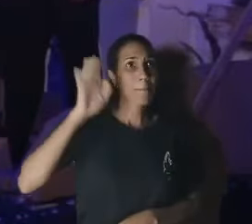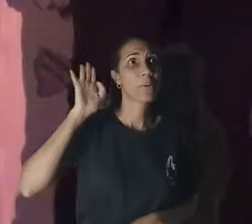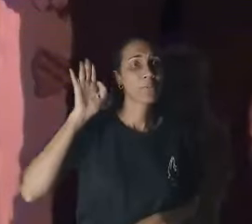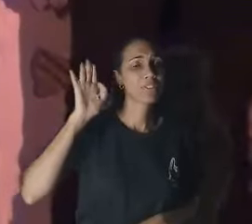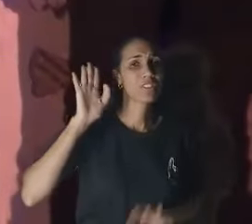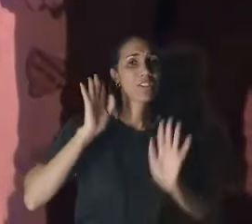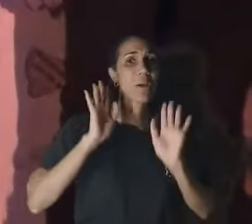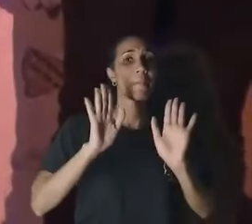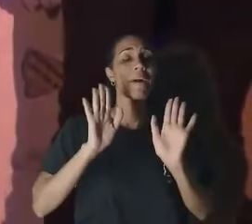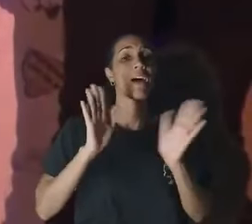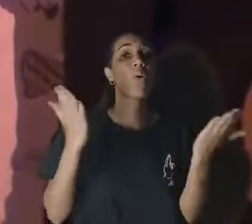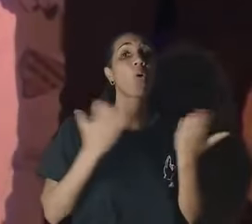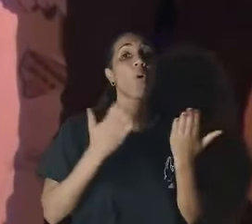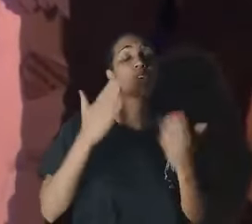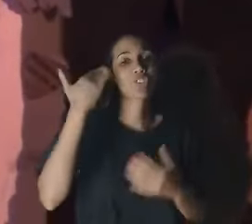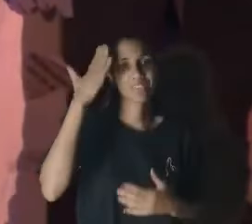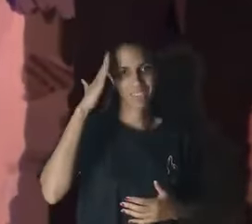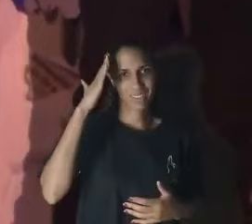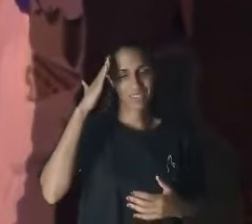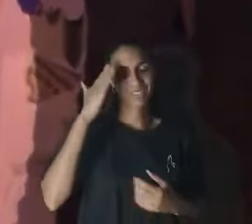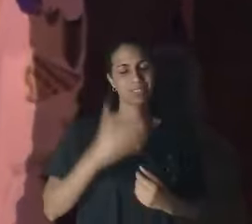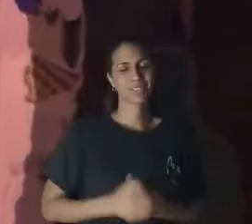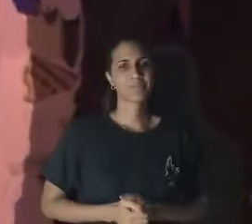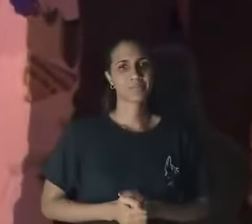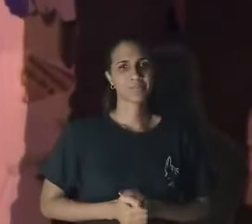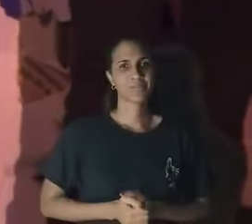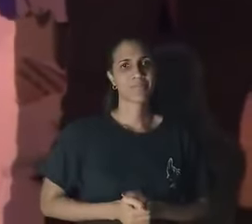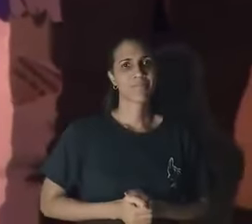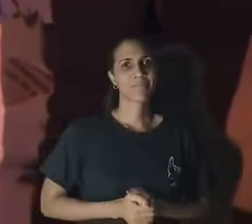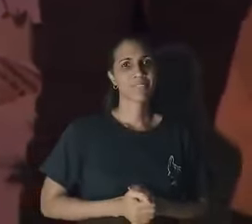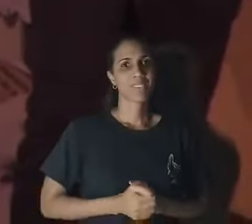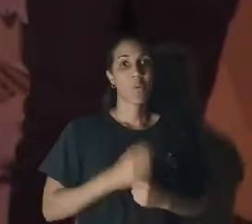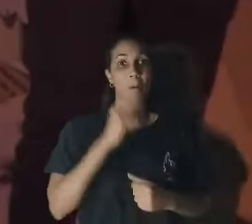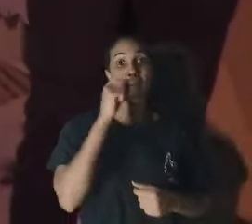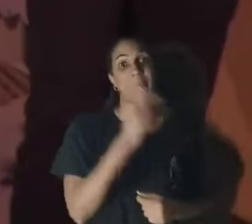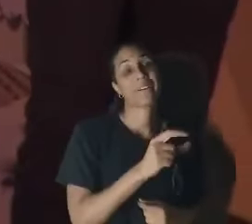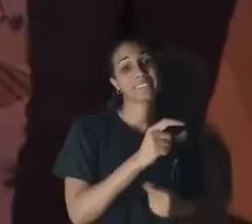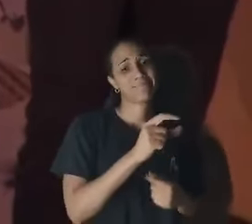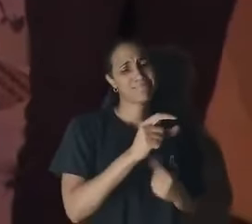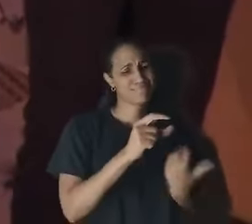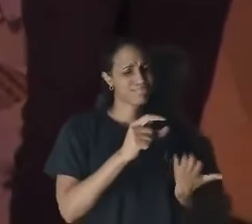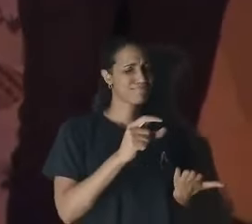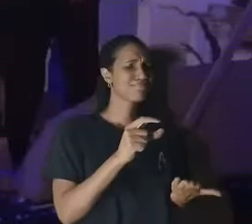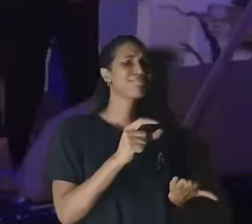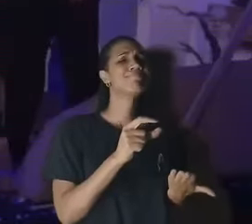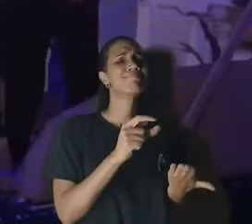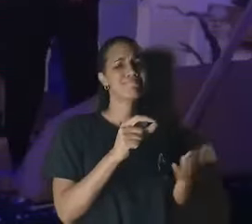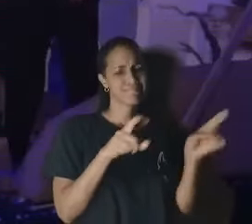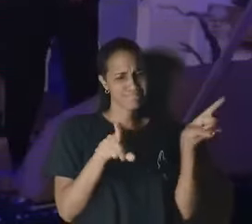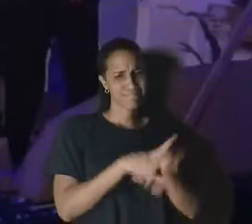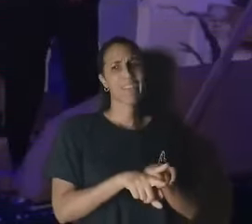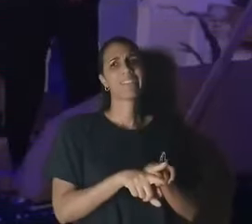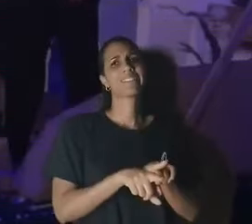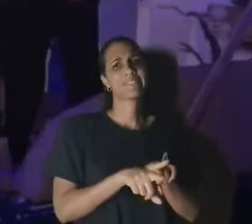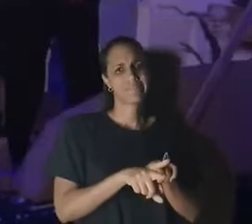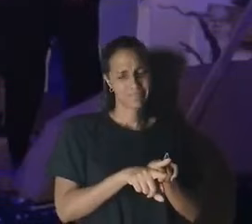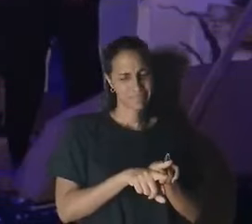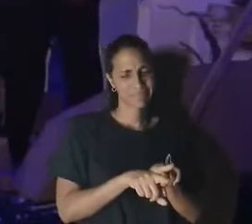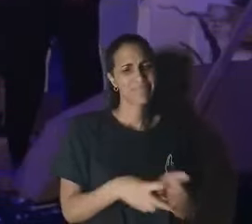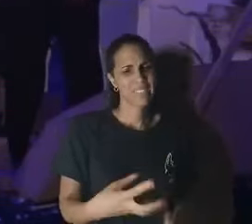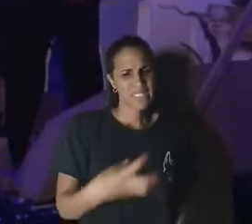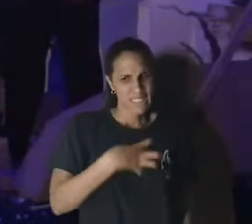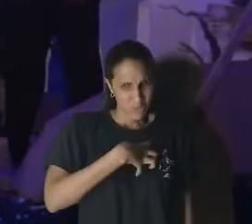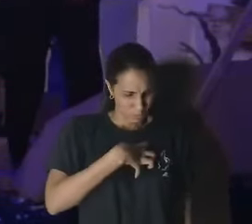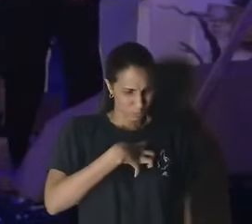Mas hoje eu entendo que a violência verbal que eu cometi com você, filho,